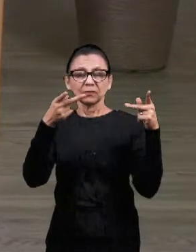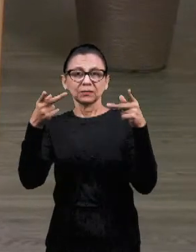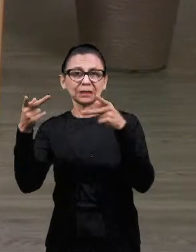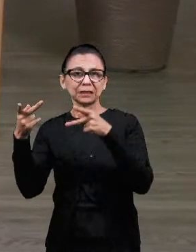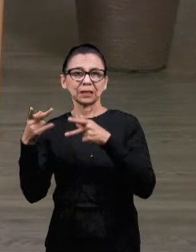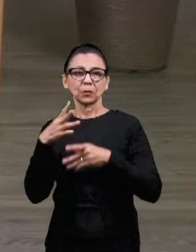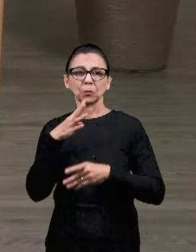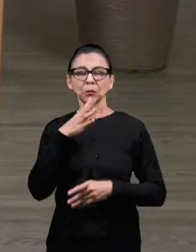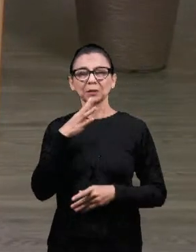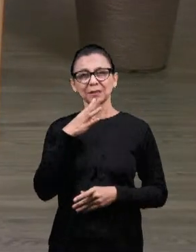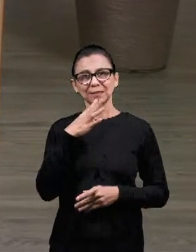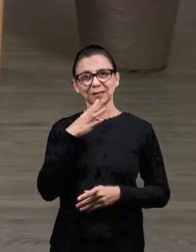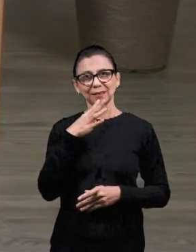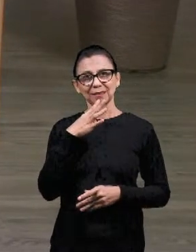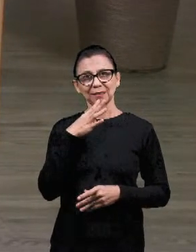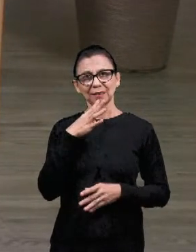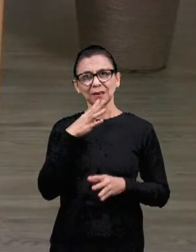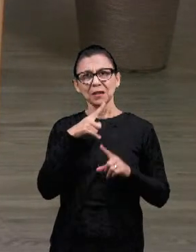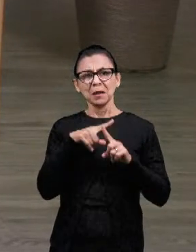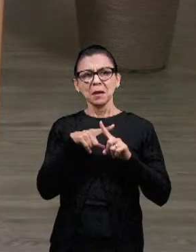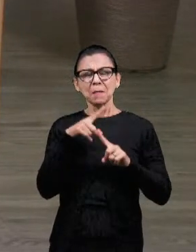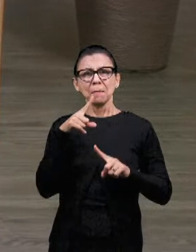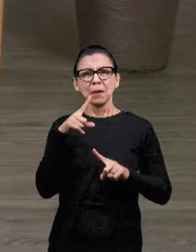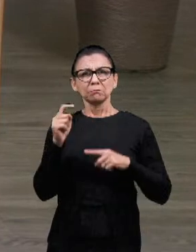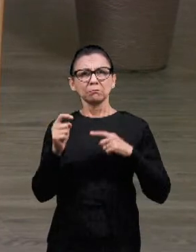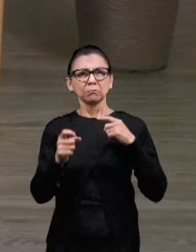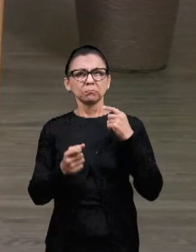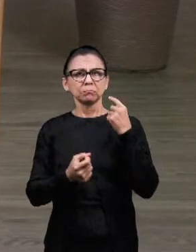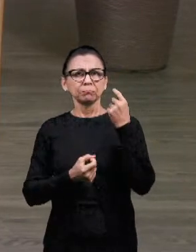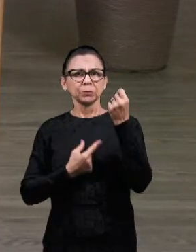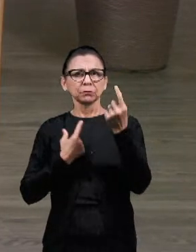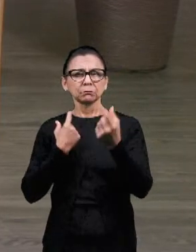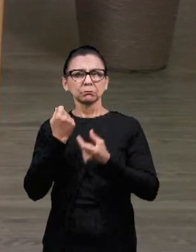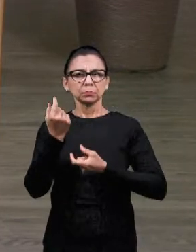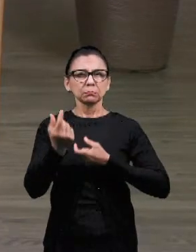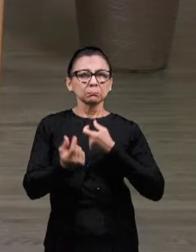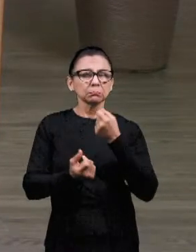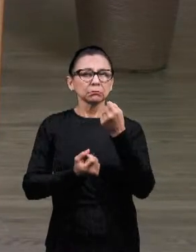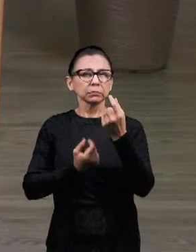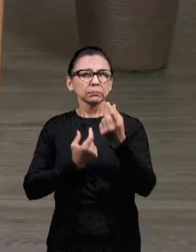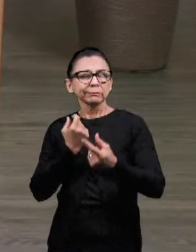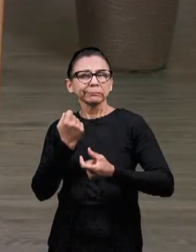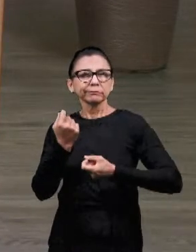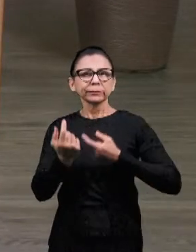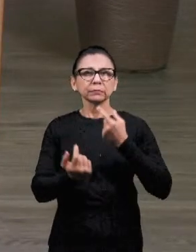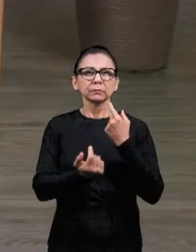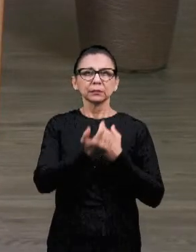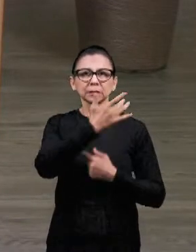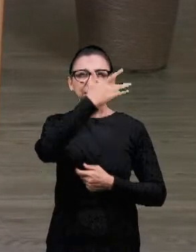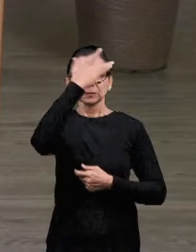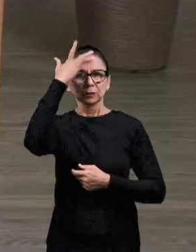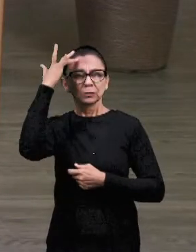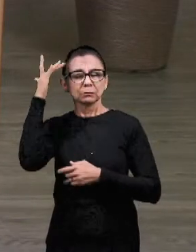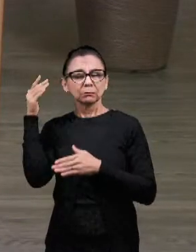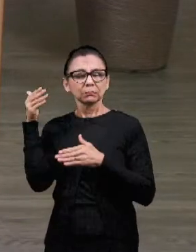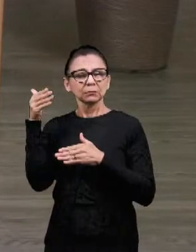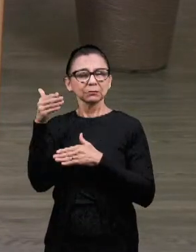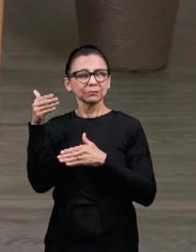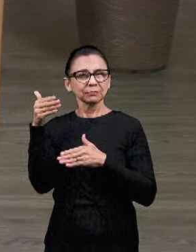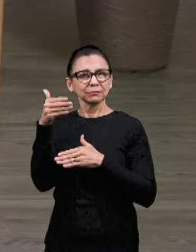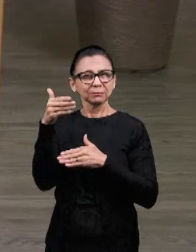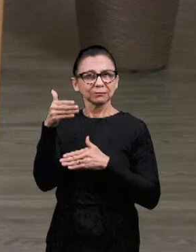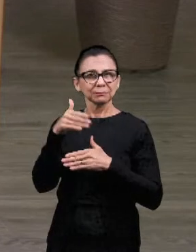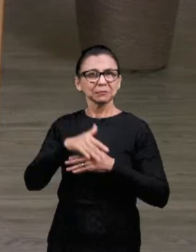E alguns poucos visitantes que, de maneira bem controlada, nós recebemos, dentre